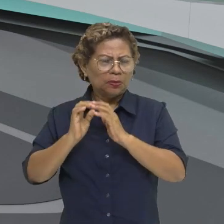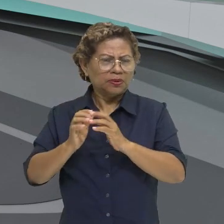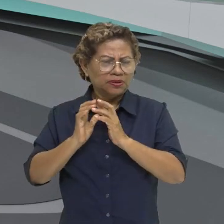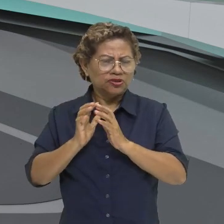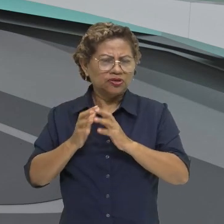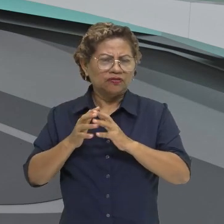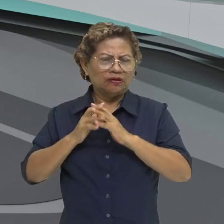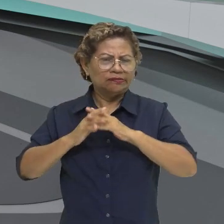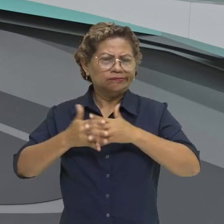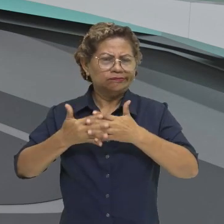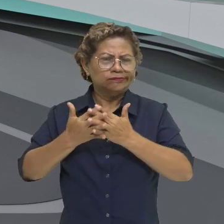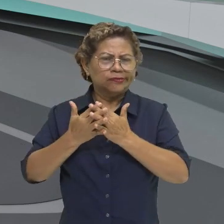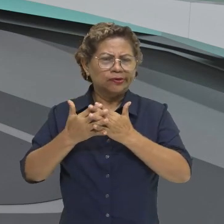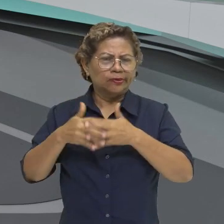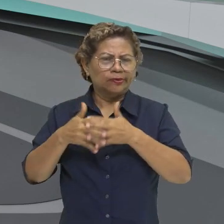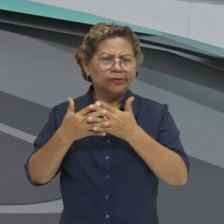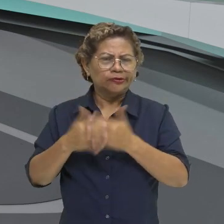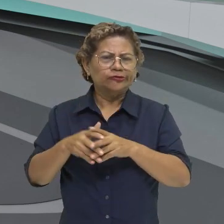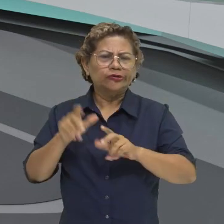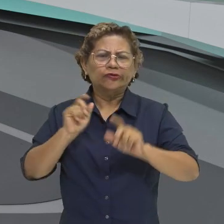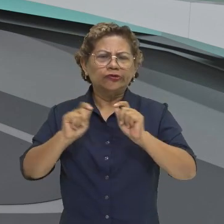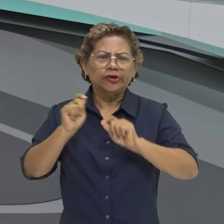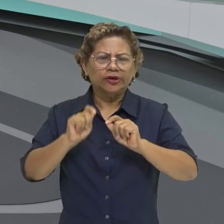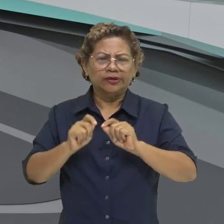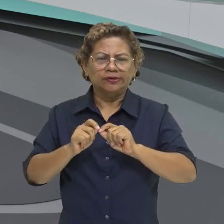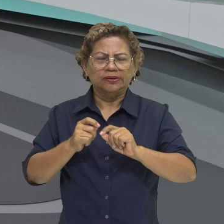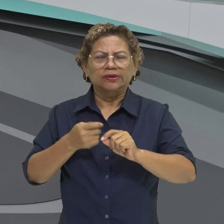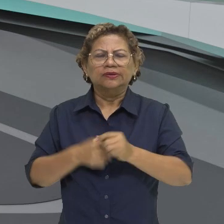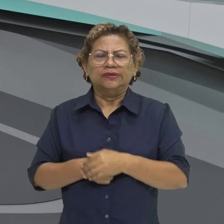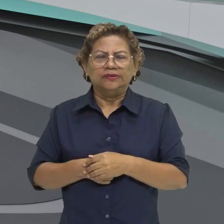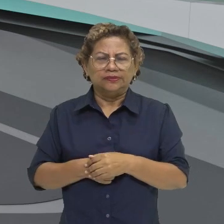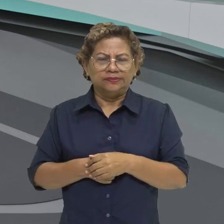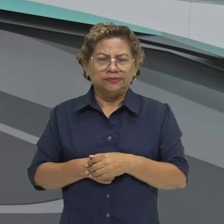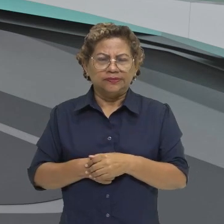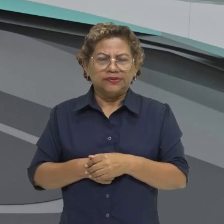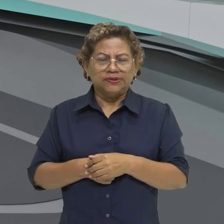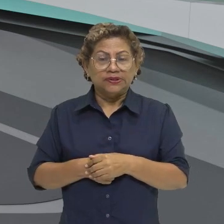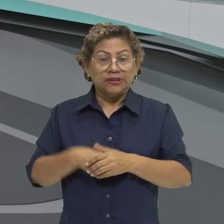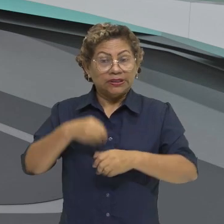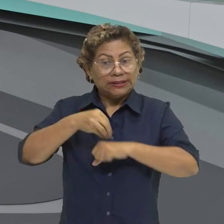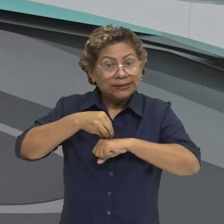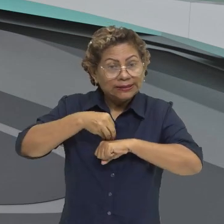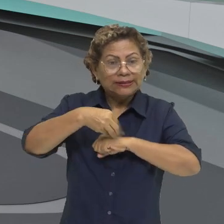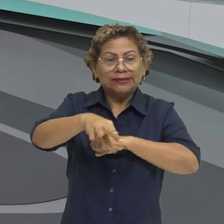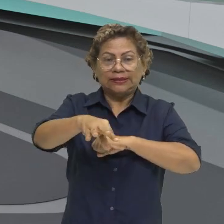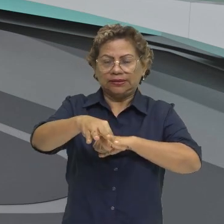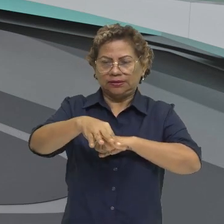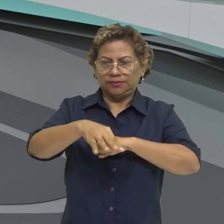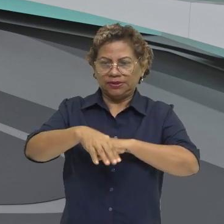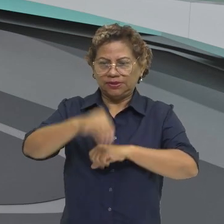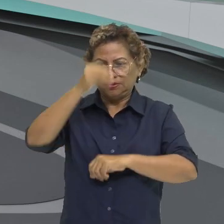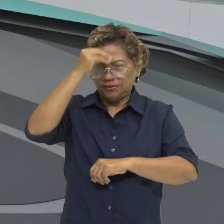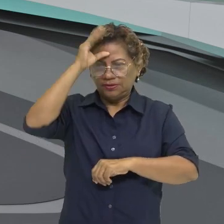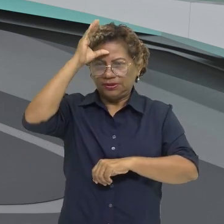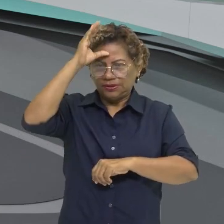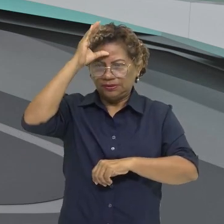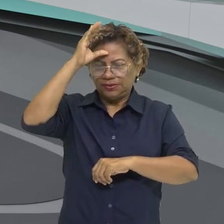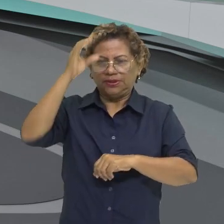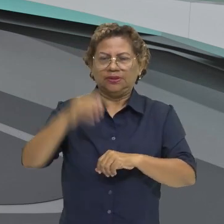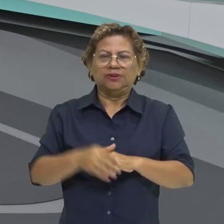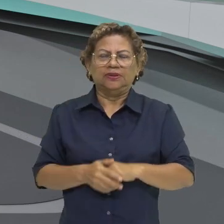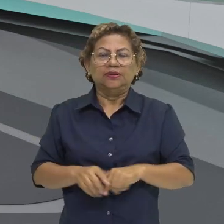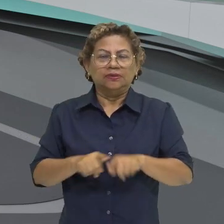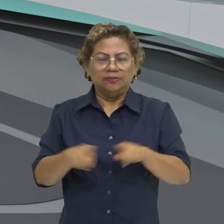função cognitiva da literatura é exatamente aquela que transmite, e não só transmite,